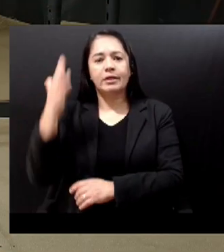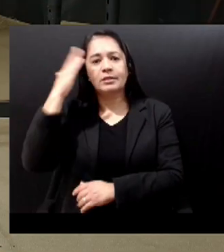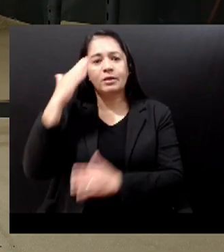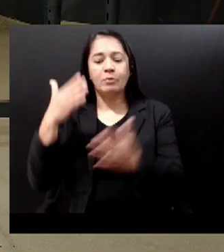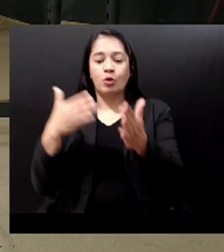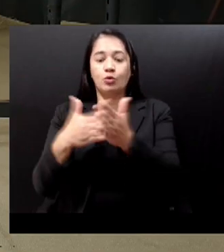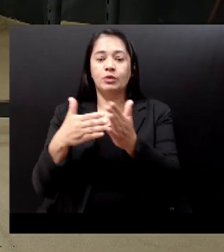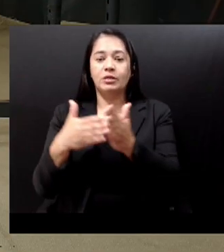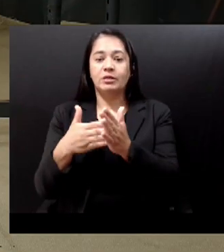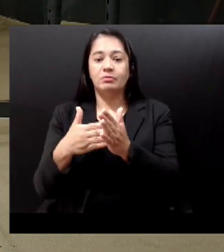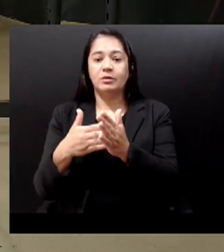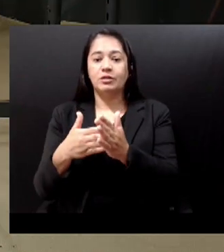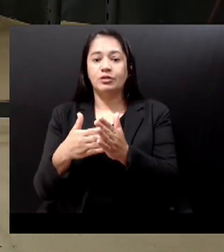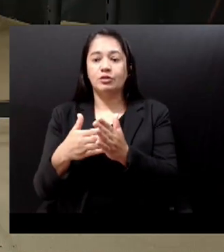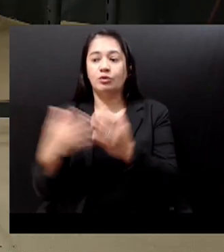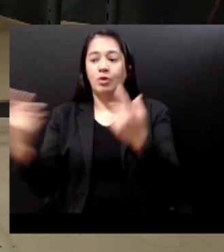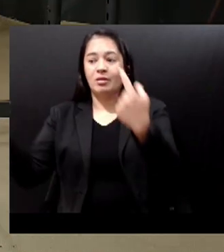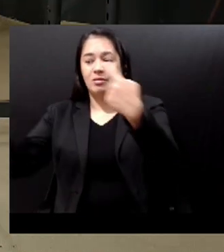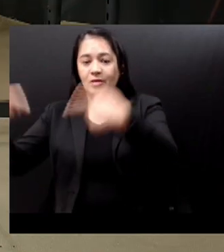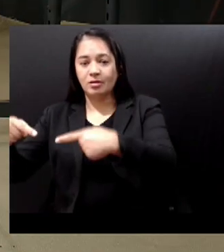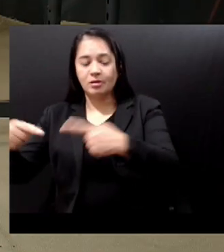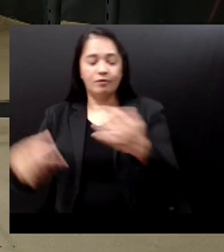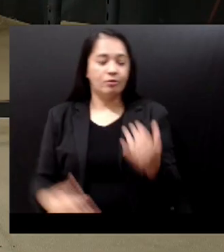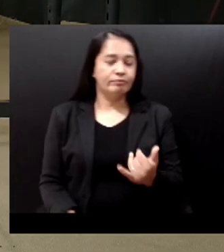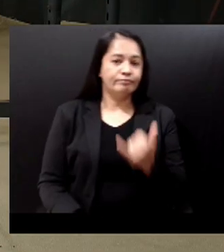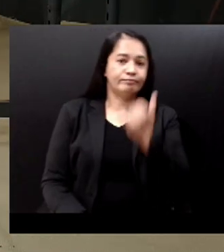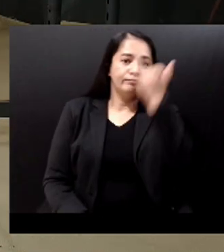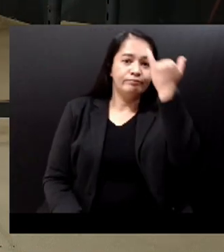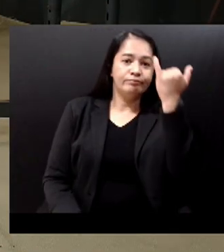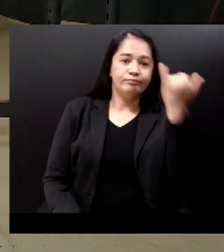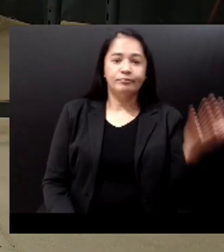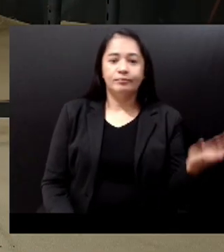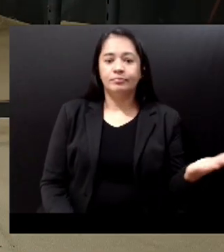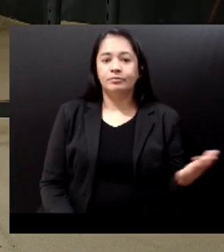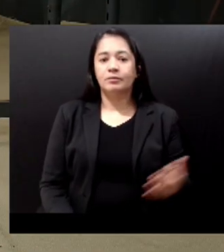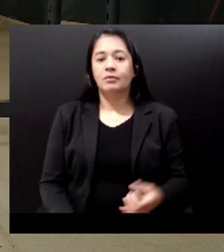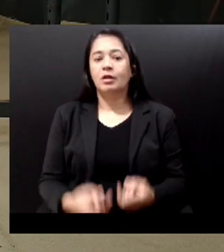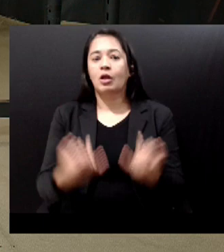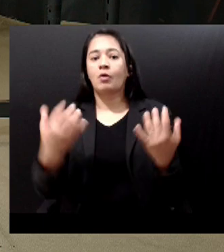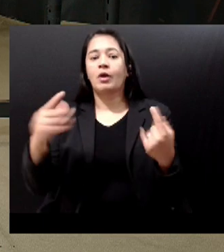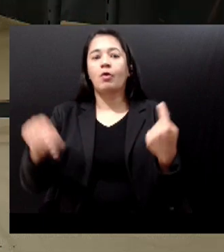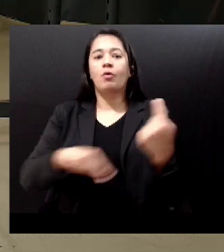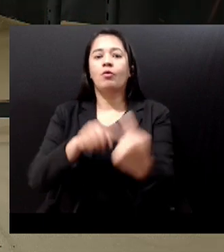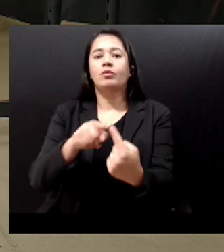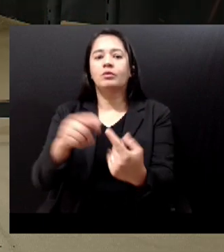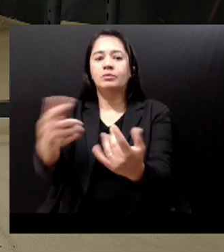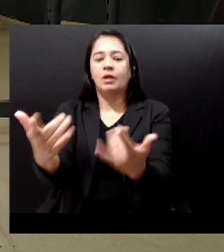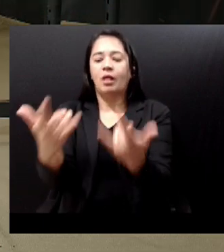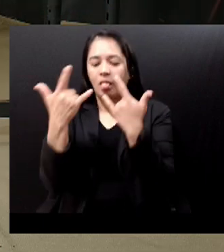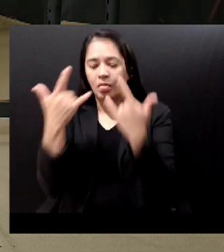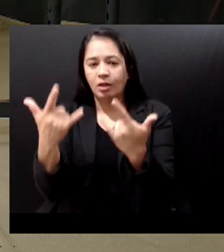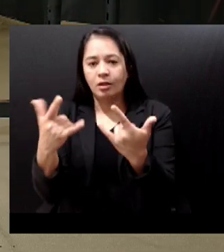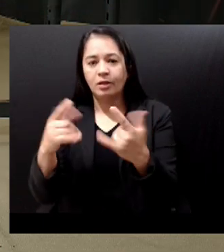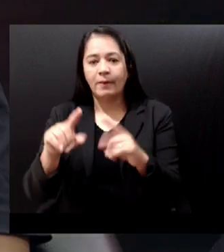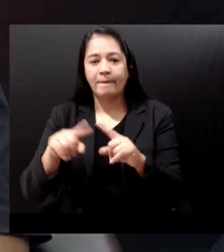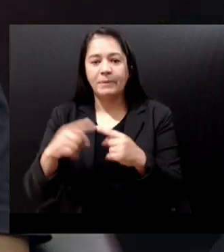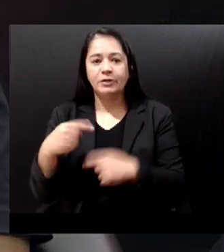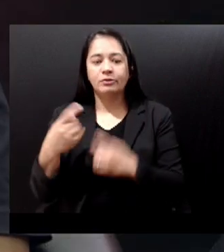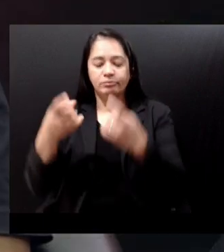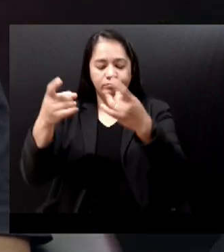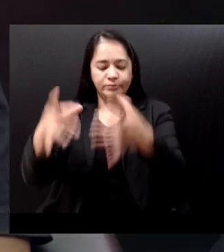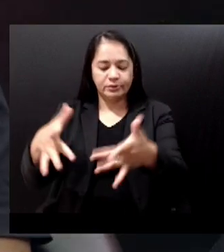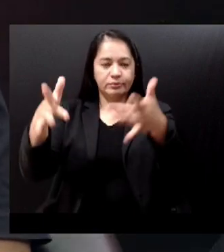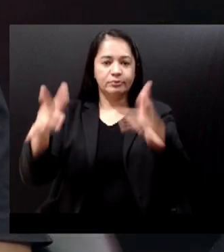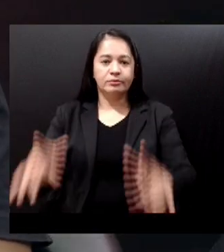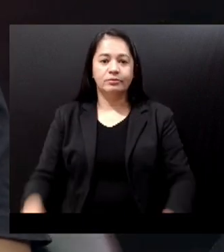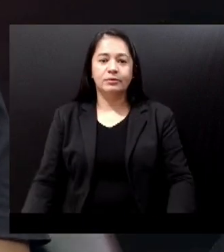você, falasse sobre essas metas ambiciosas. A gente cria meta ambiciosa e desiste, acaba desistindo na maioria das vezes. Eu sempre falo